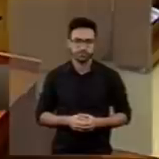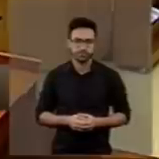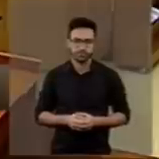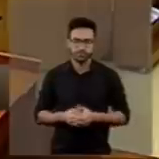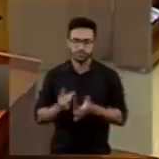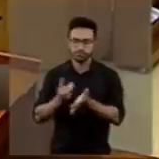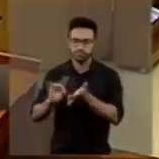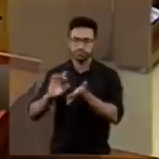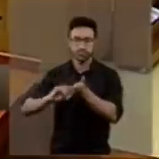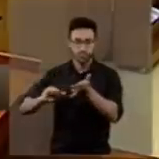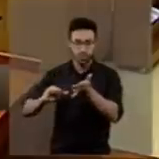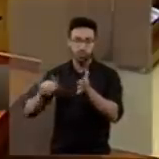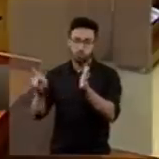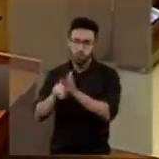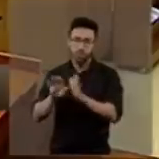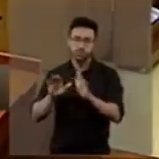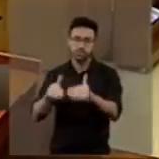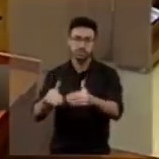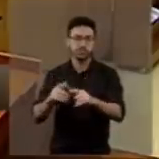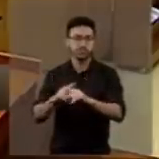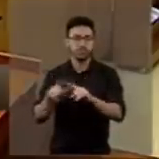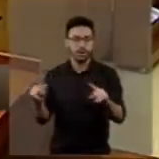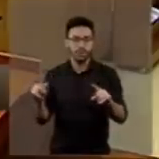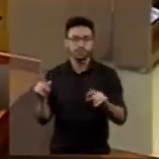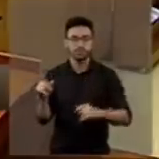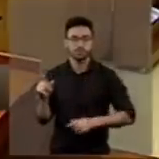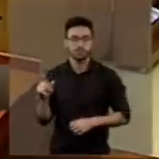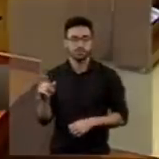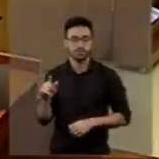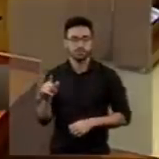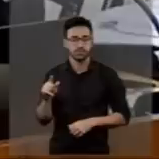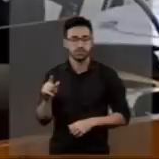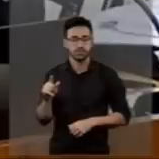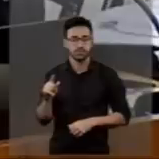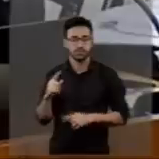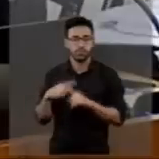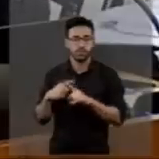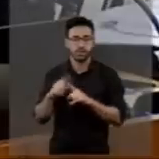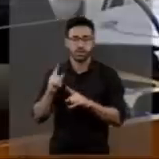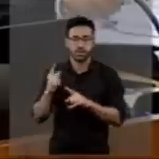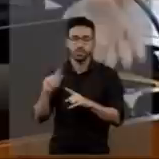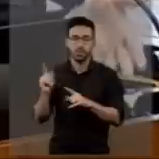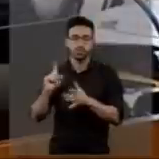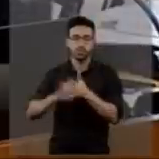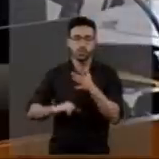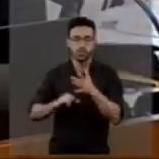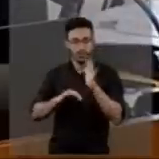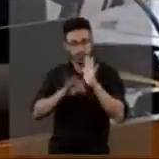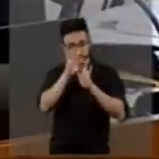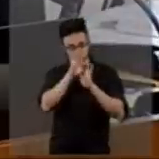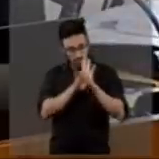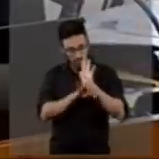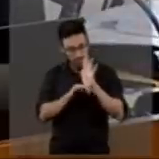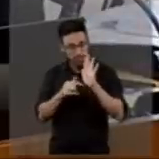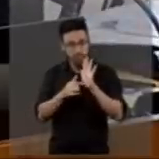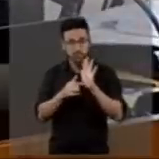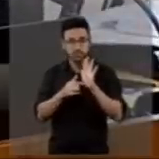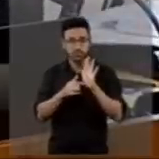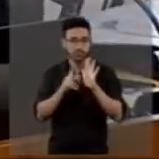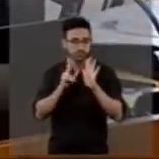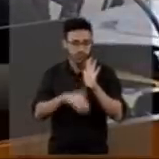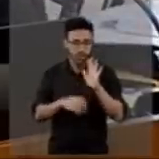específica, mas porque, obviamente, não haveriam de impugnar se a redação já fosse a